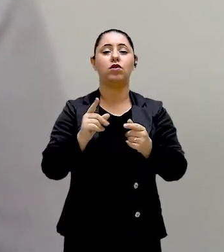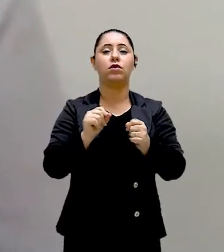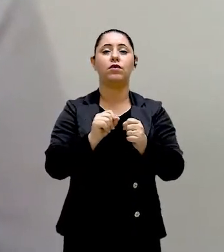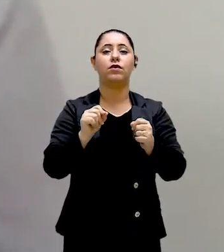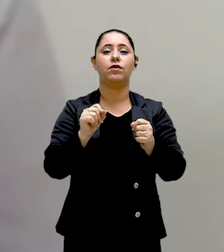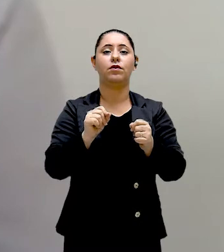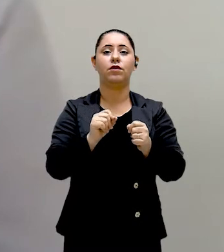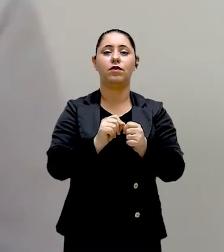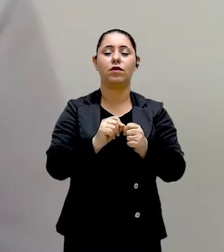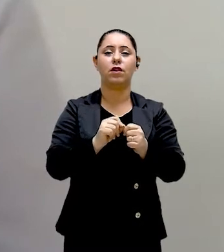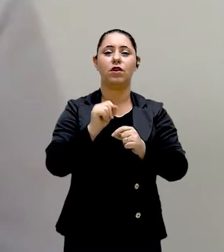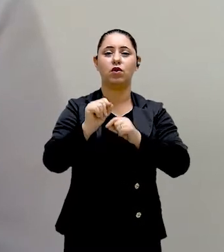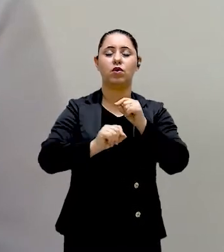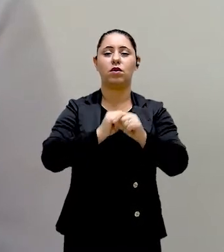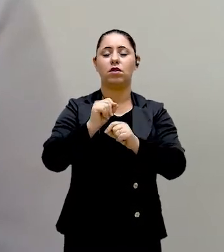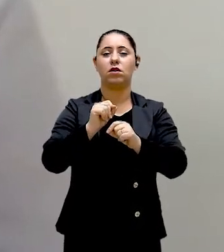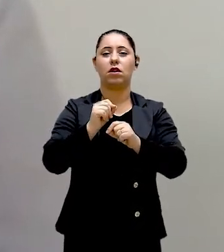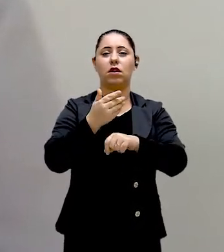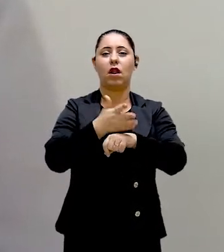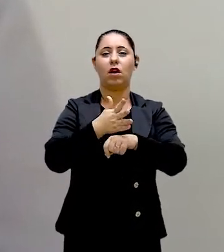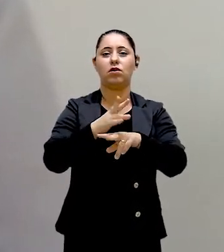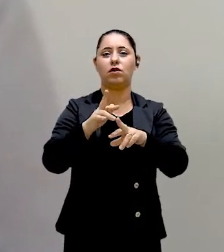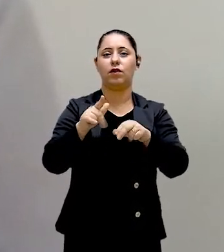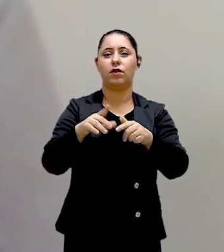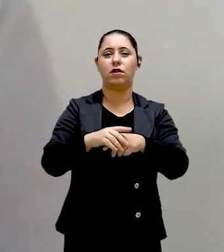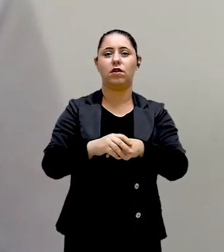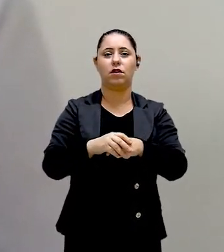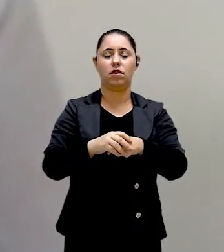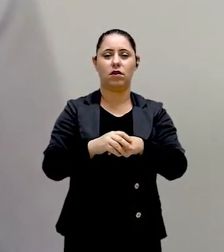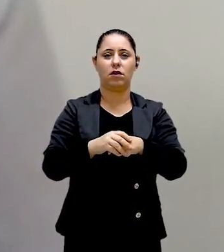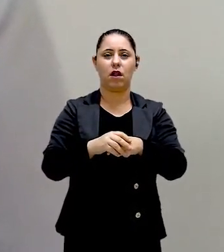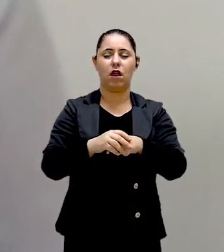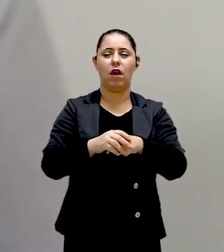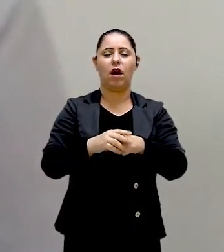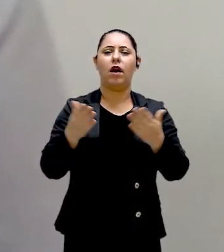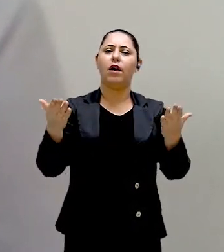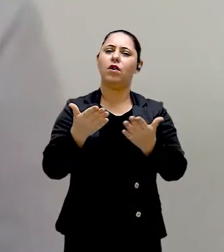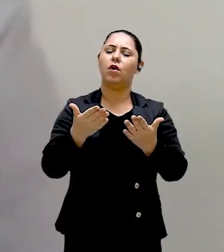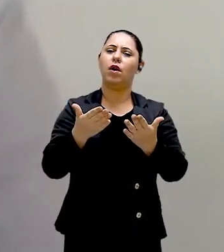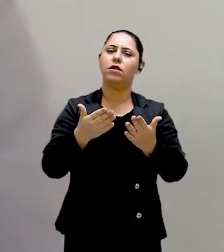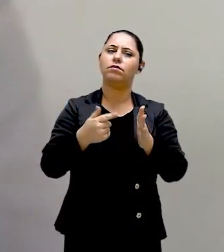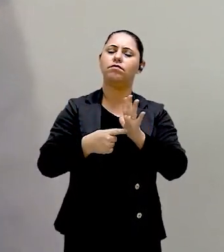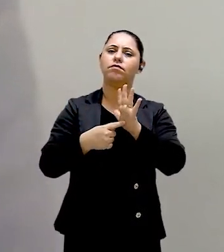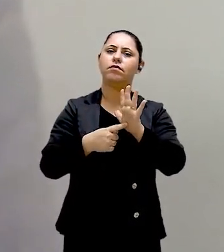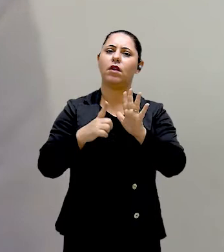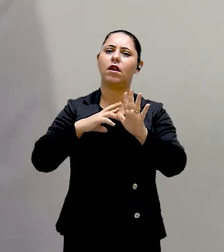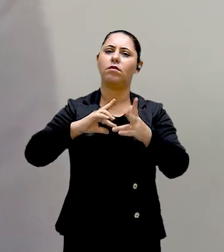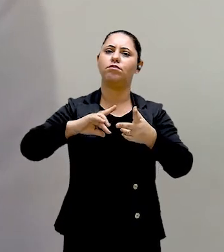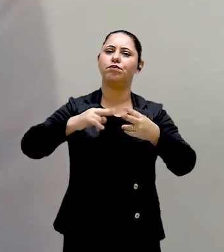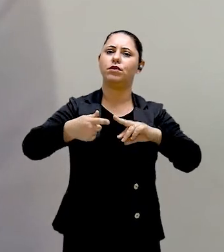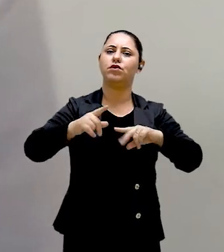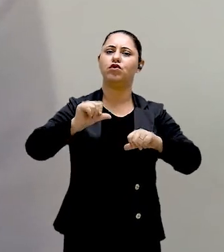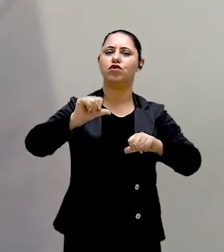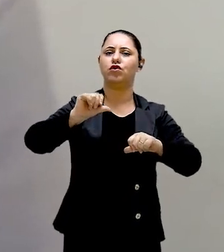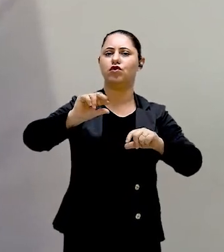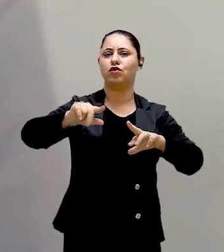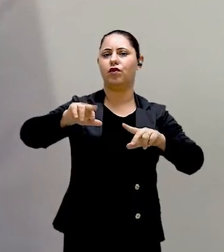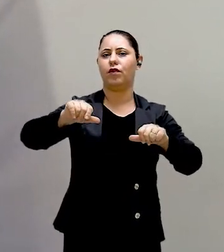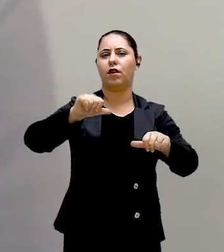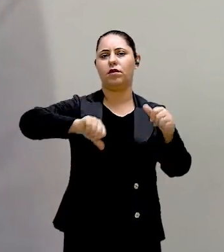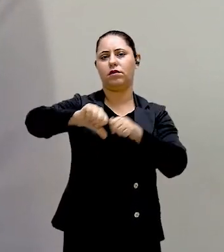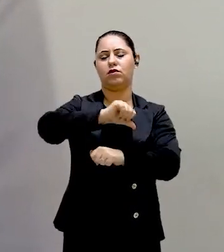de anestesias. Enquanto os métodos alternativos e mais inovadores que estão sendo desenvolvidos